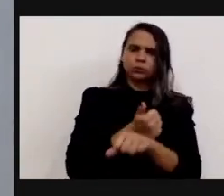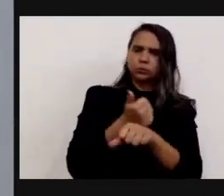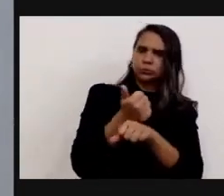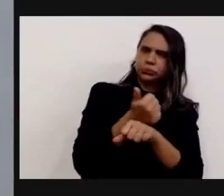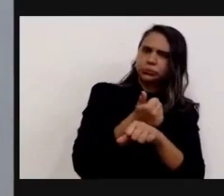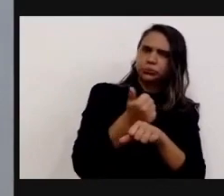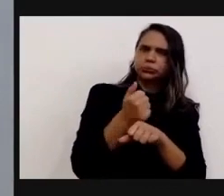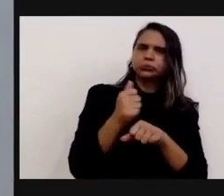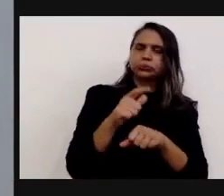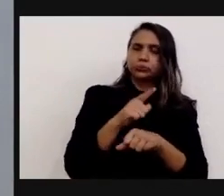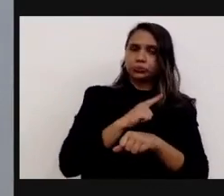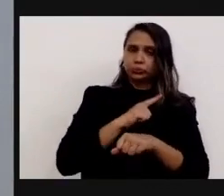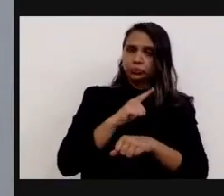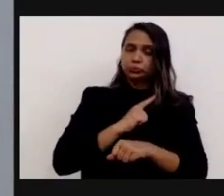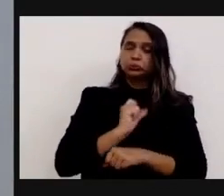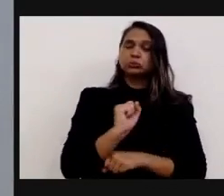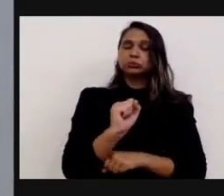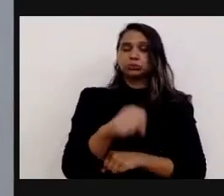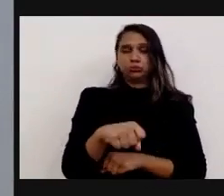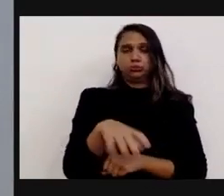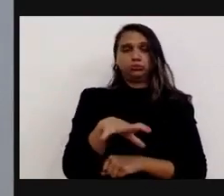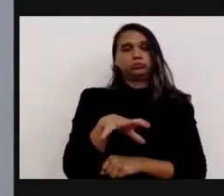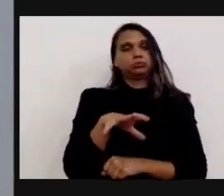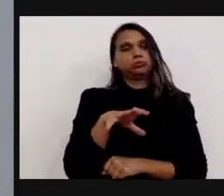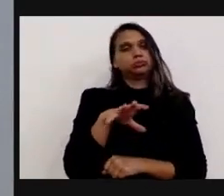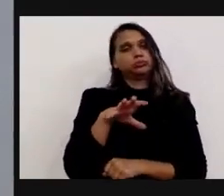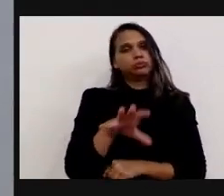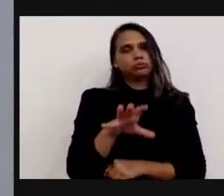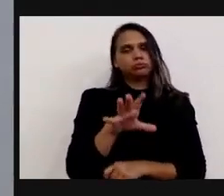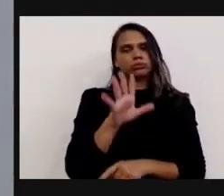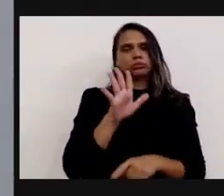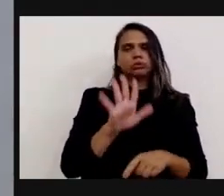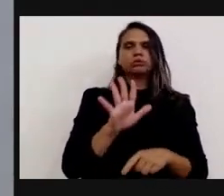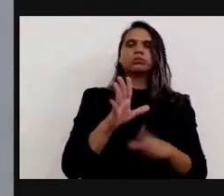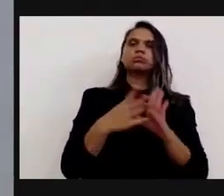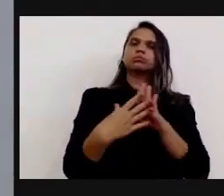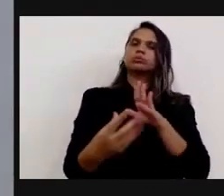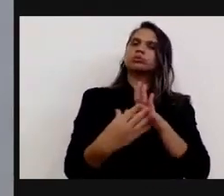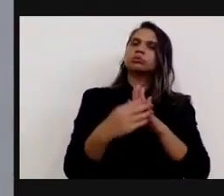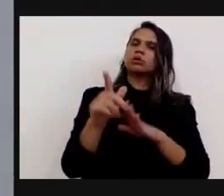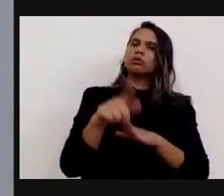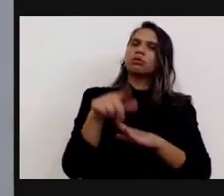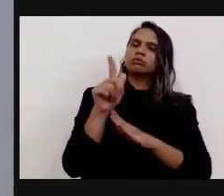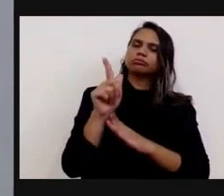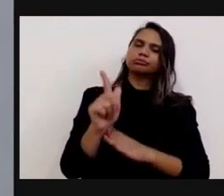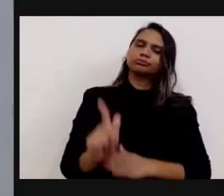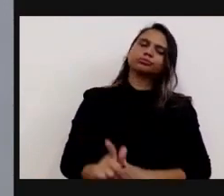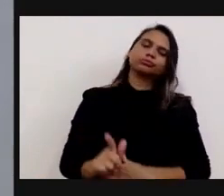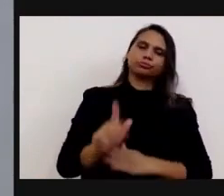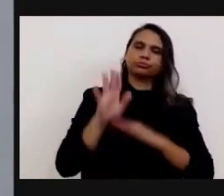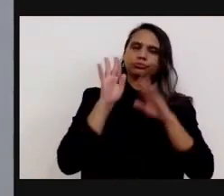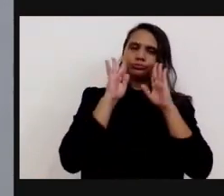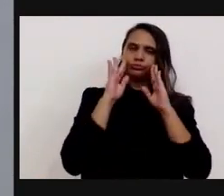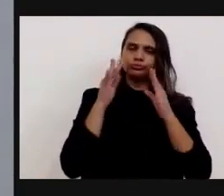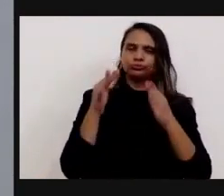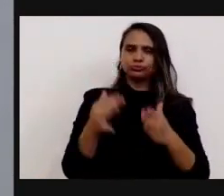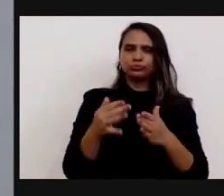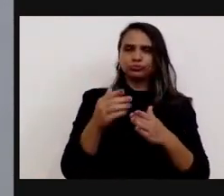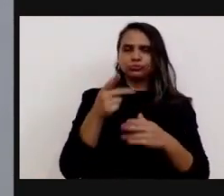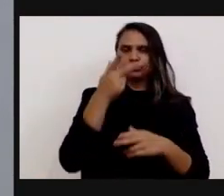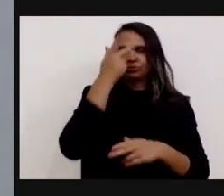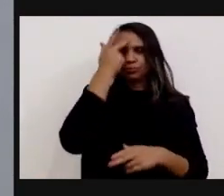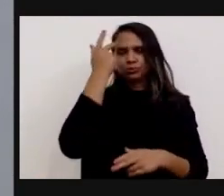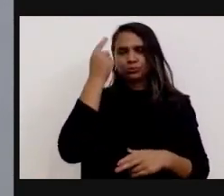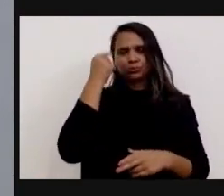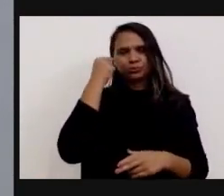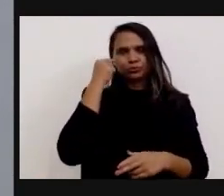então existem formas né o modelo de gestante por foco precisa sempre ser nas pessoas com orientação a resultados